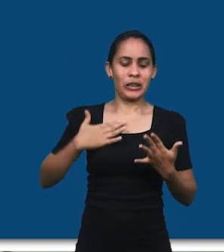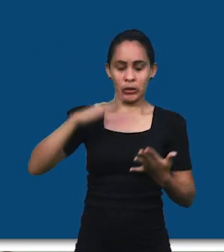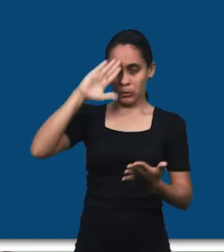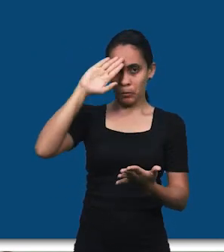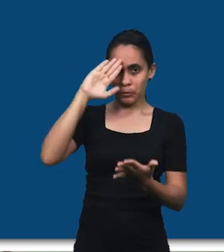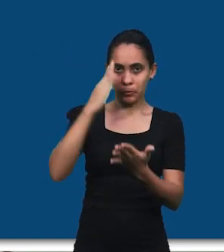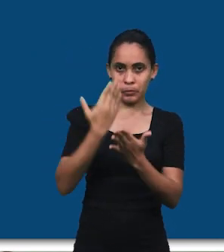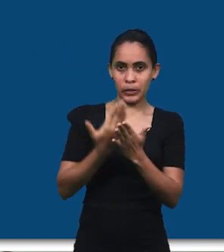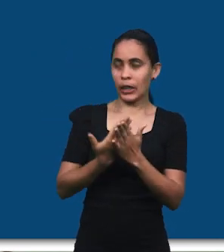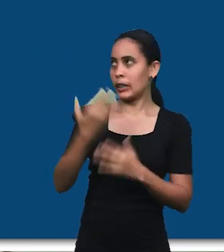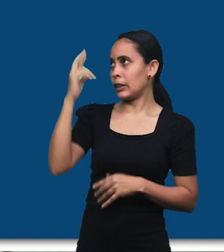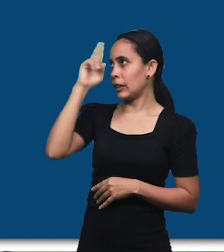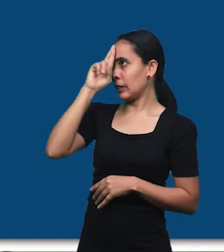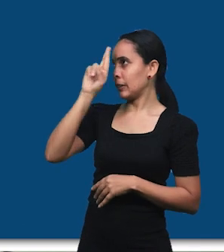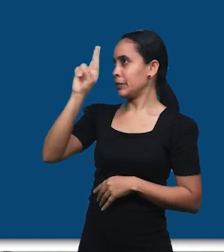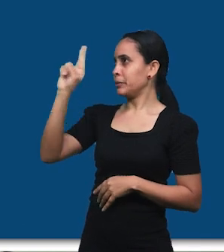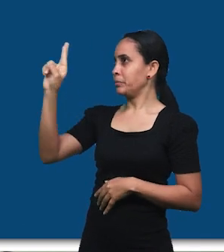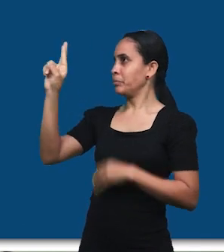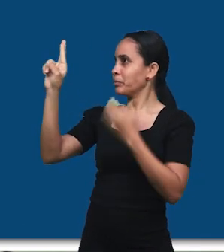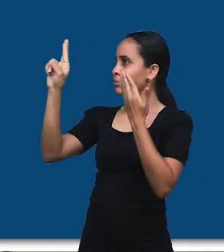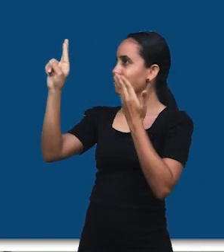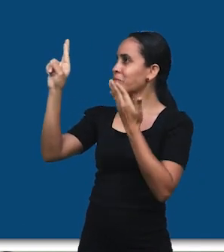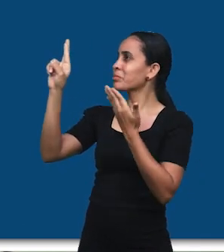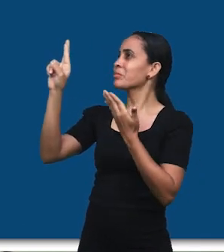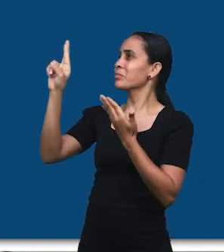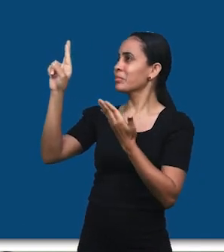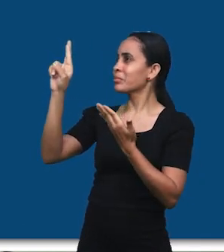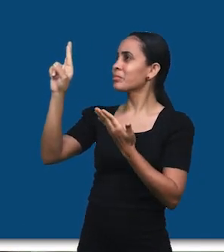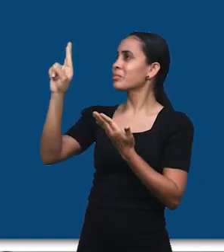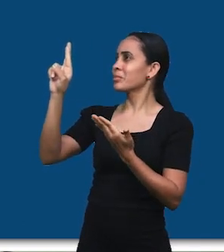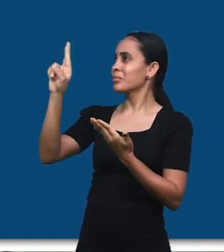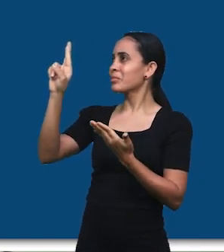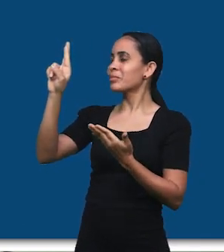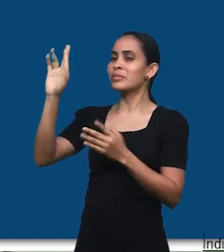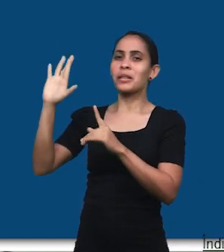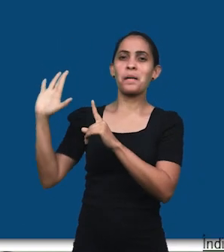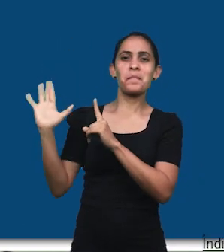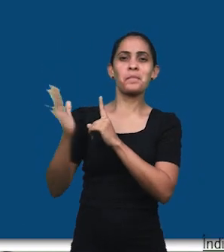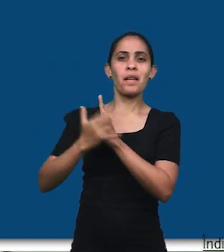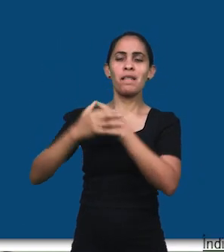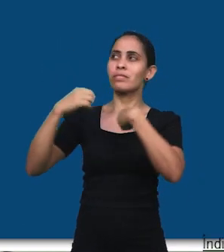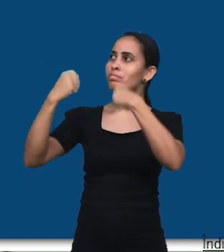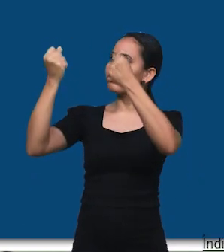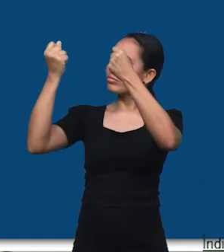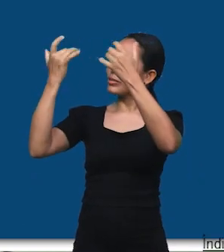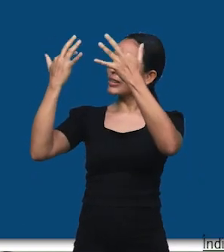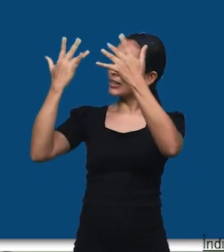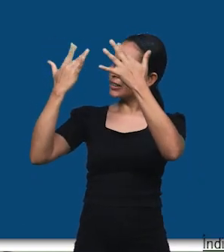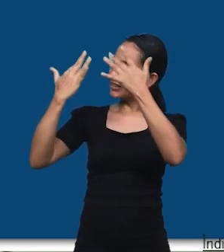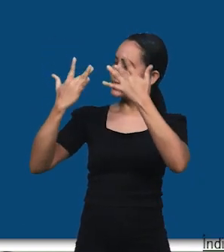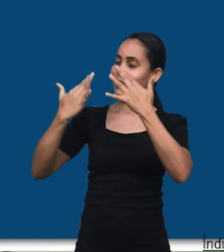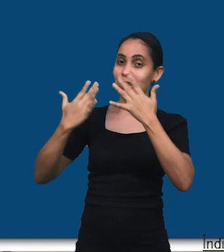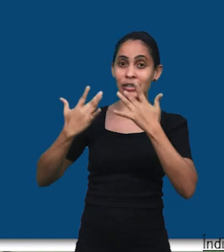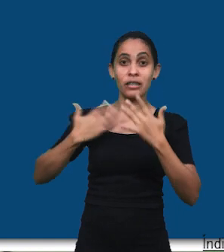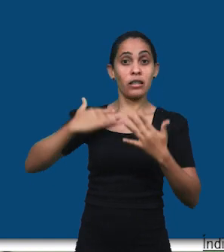tuas fontes me fartarei. Sei que Deus é por